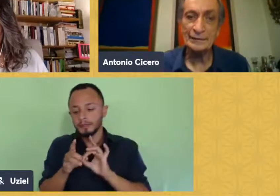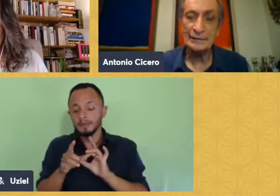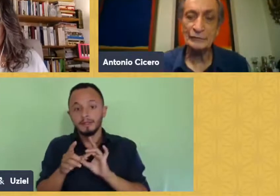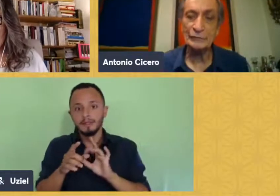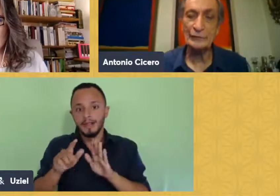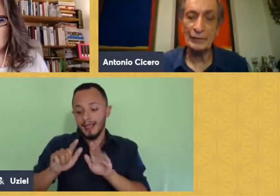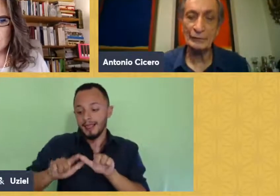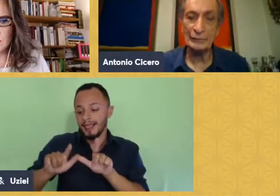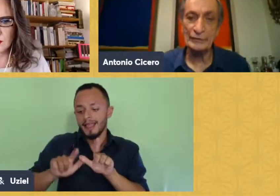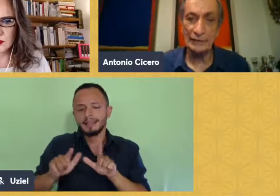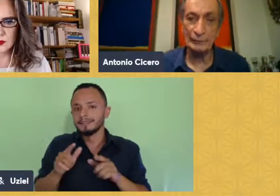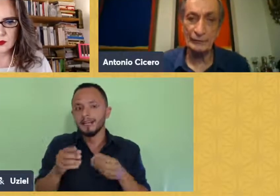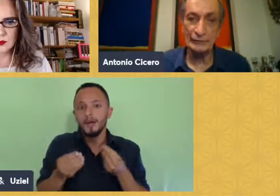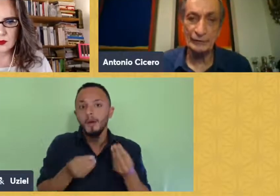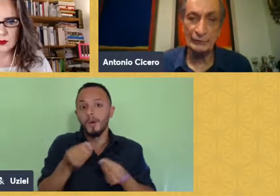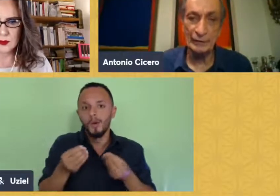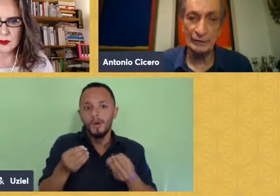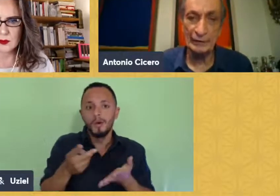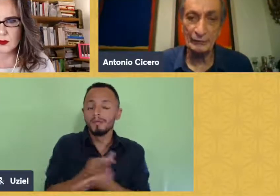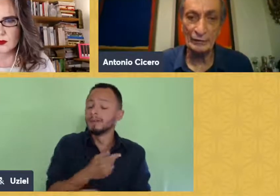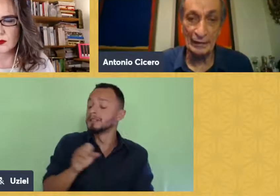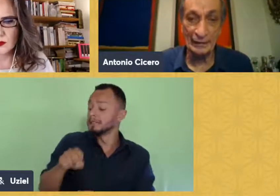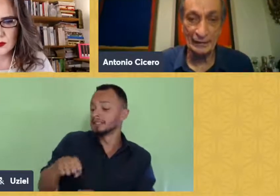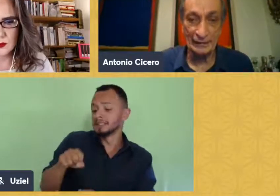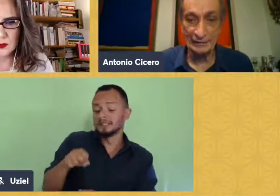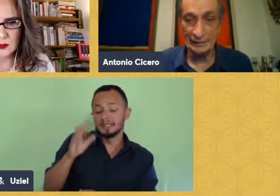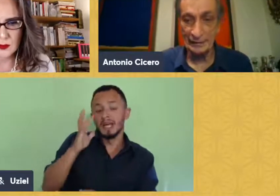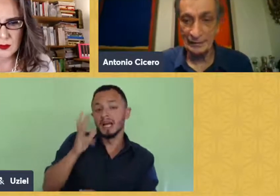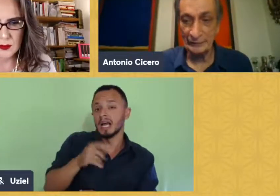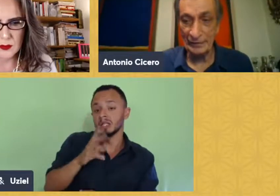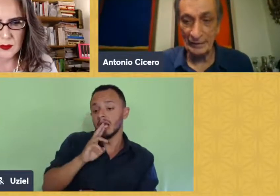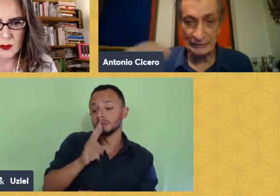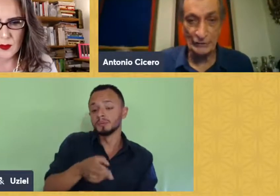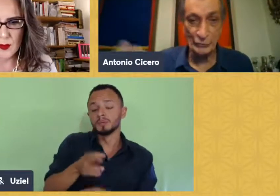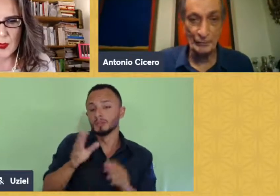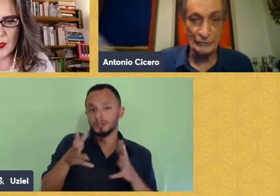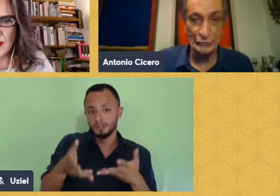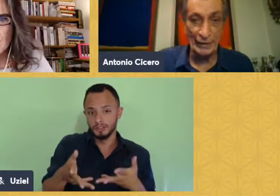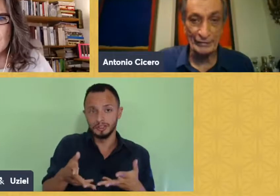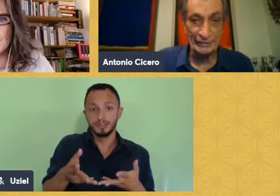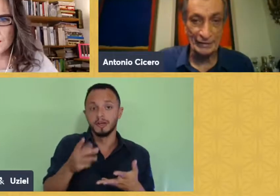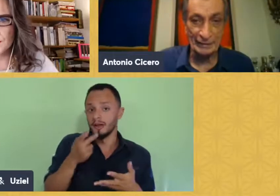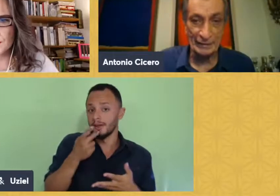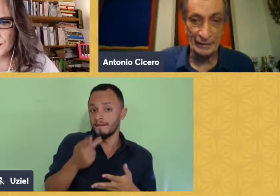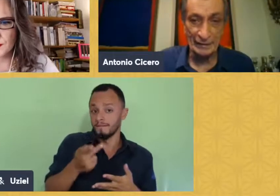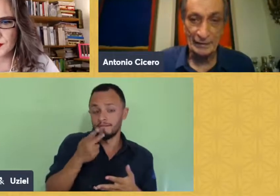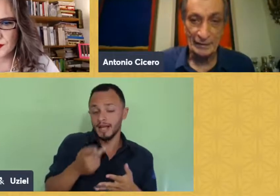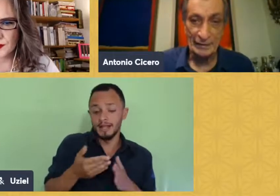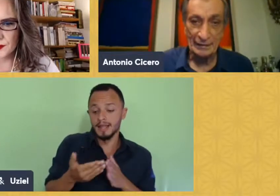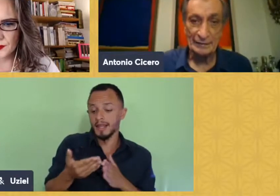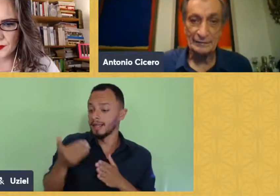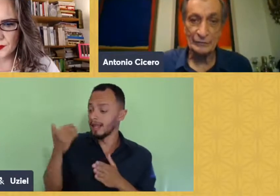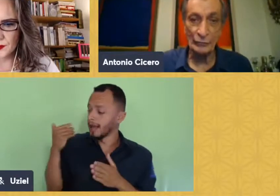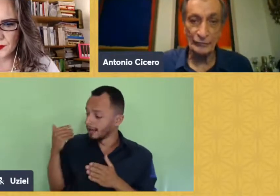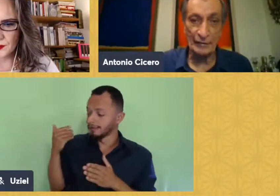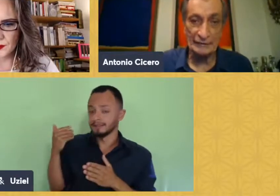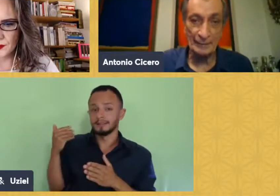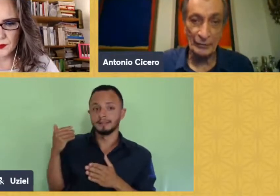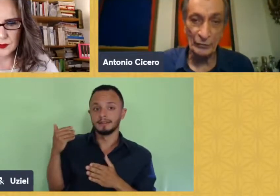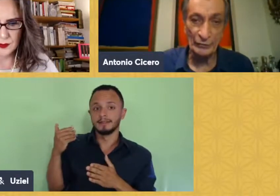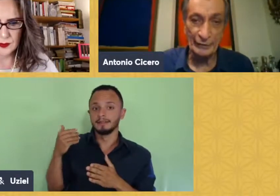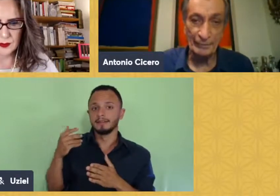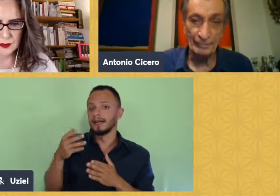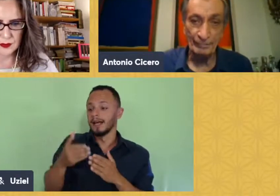Sim, isso eu já respondi, eu creio, né? Falei já sobre isso antes de ouvir